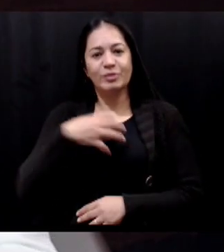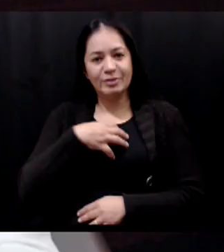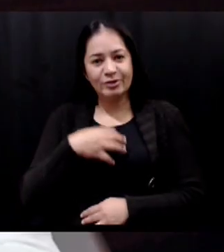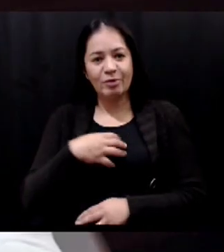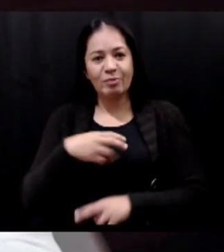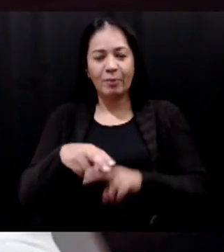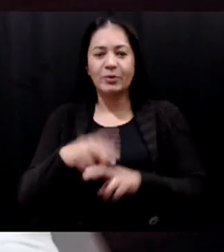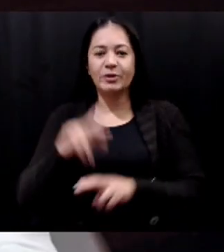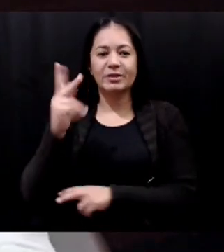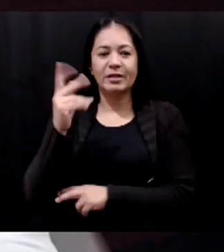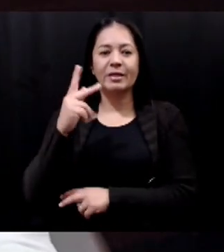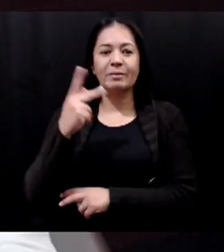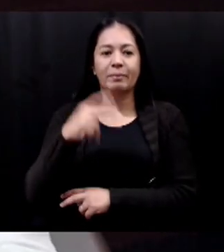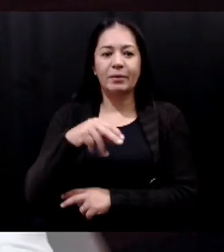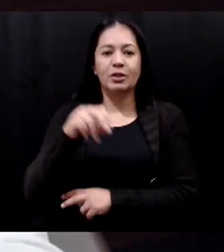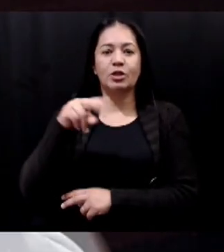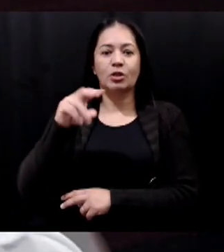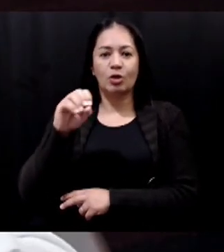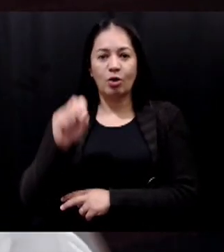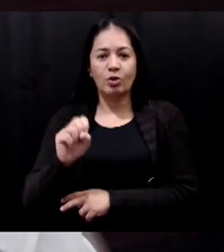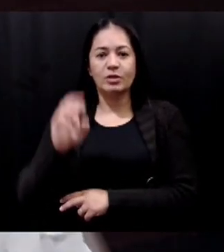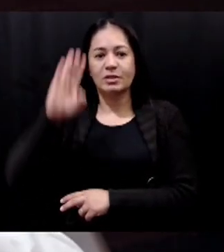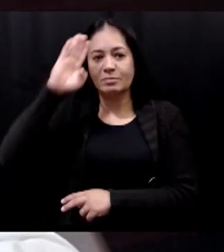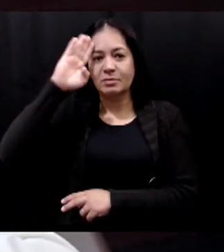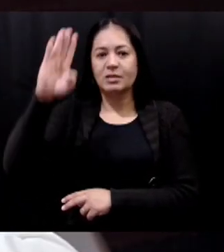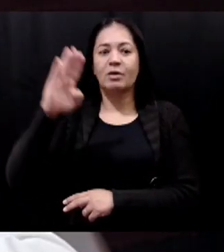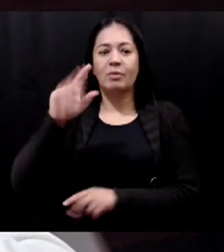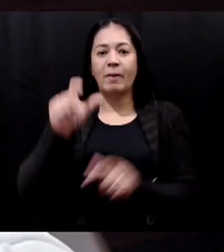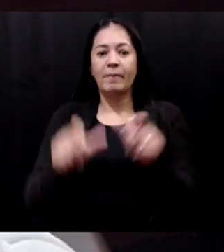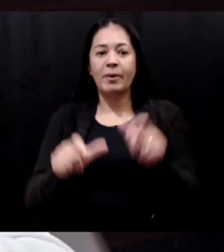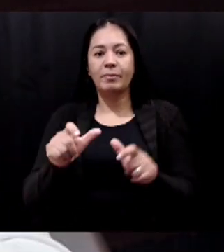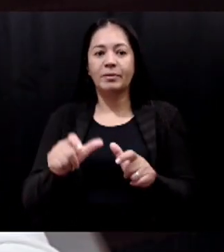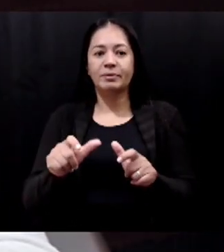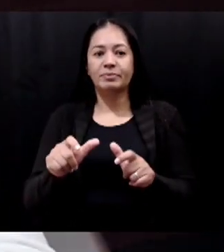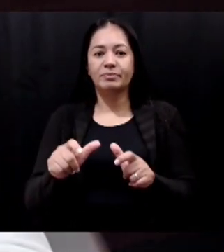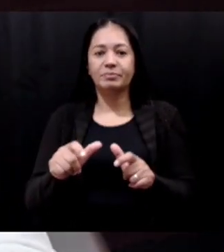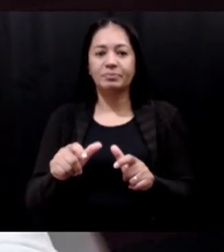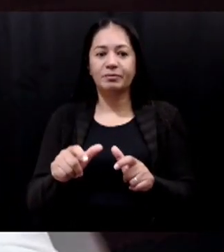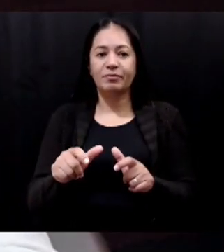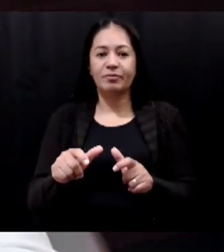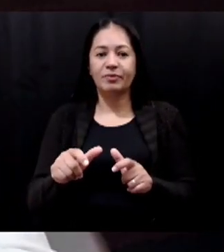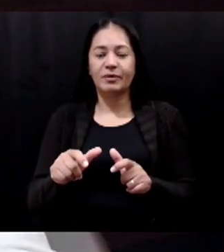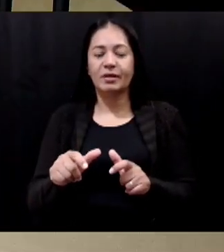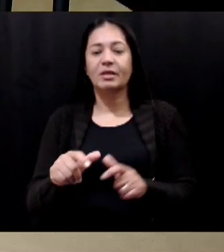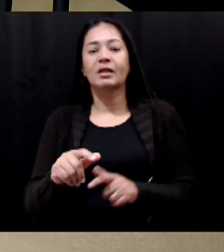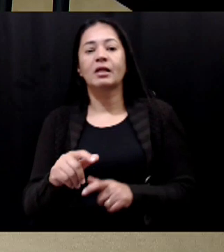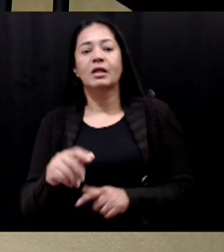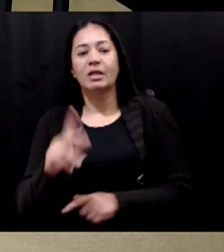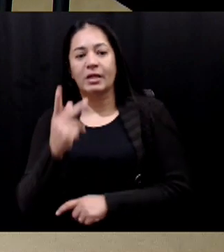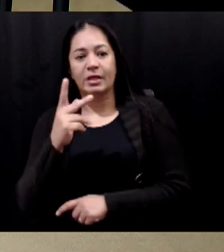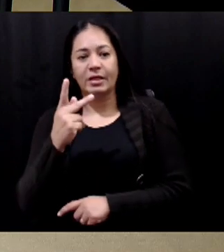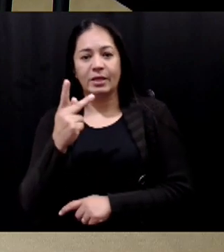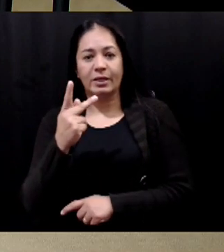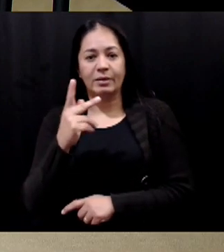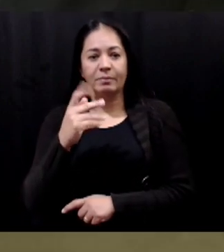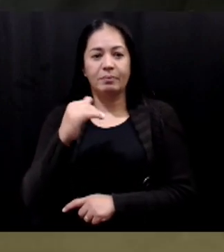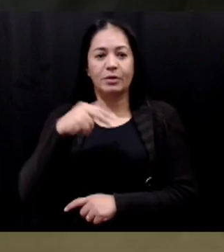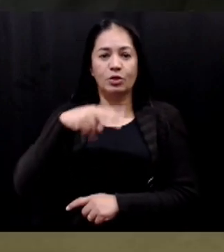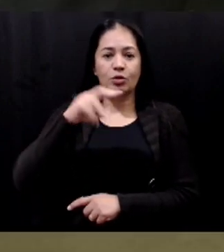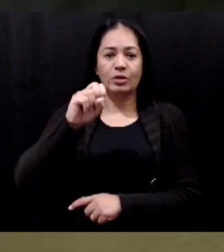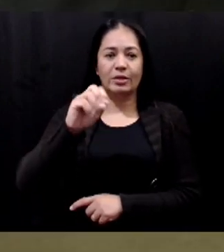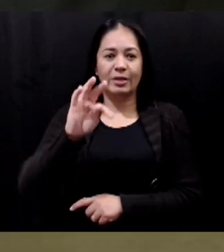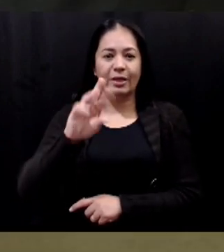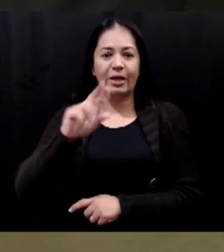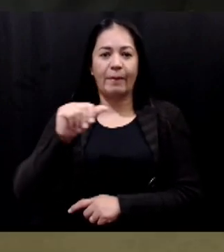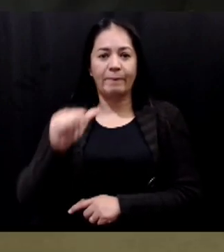recomendada, especialmente para quem tem hipnose, tanto na hipnoterapia quanto na hipnose clínica. Muito bem, olha só,